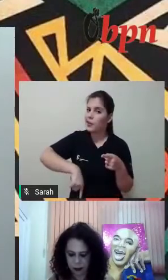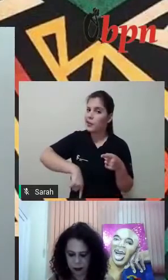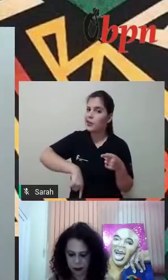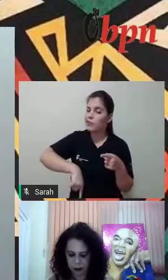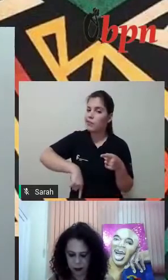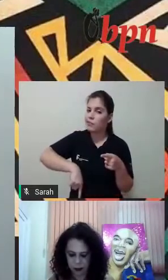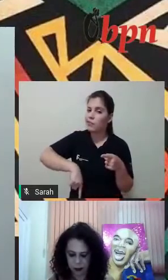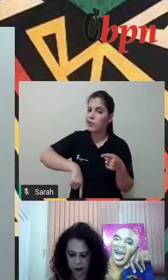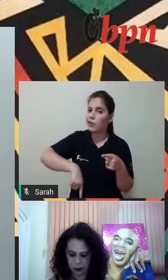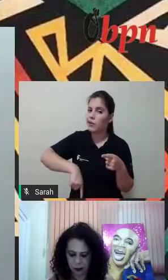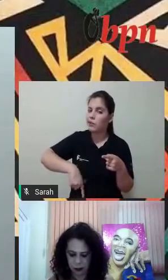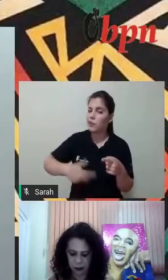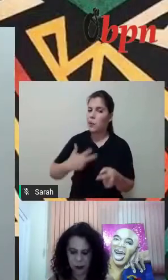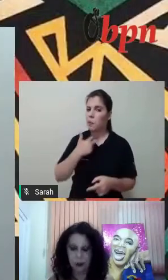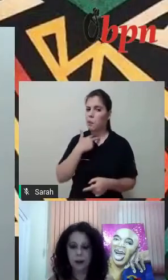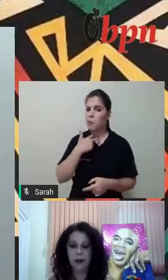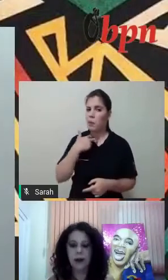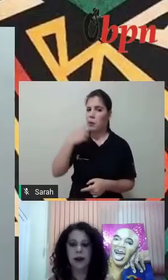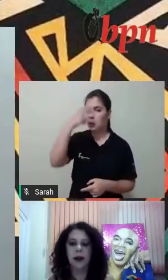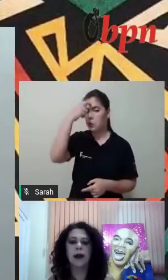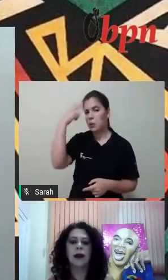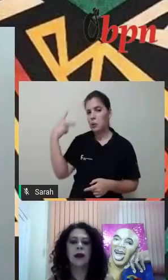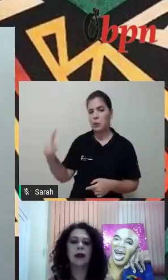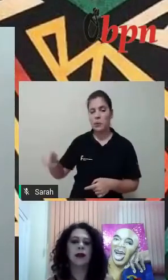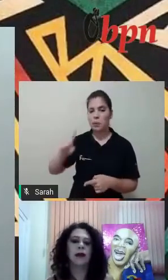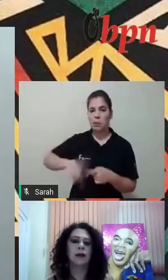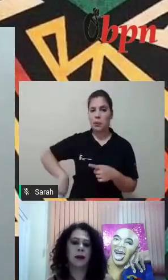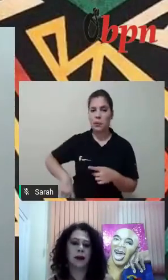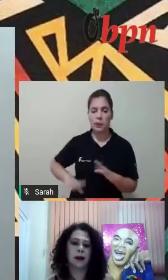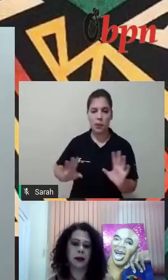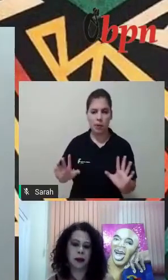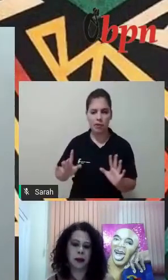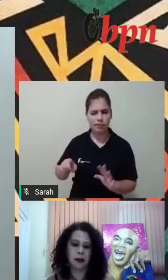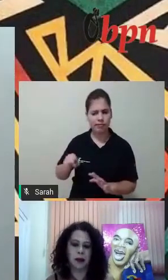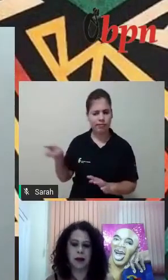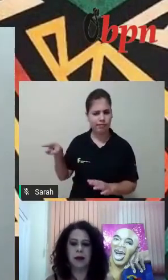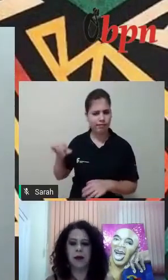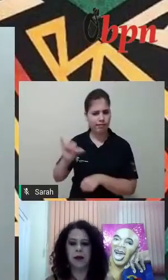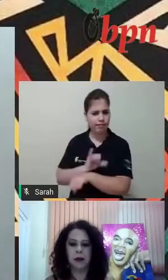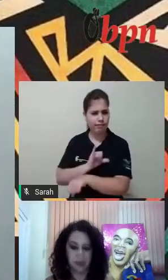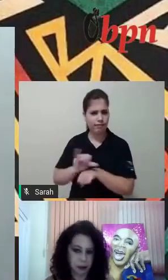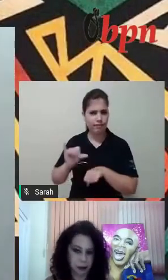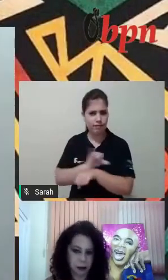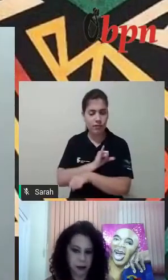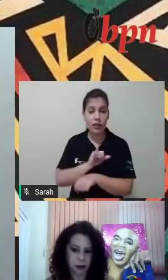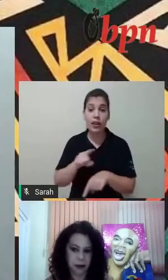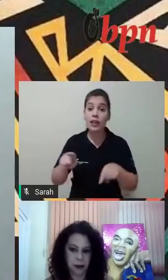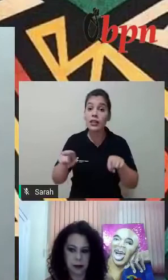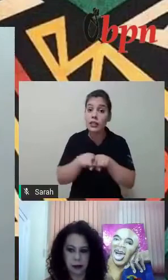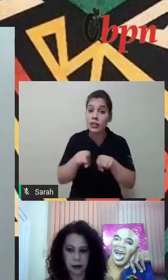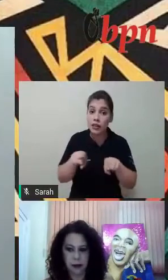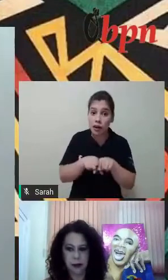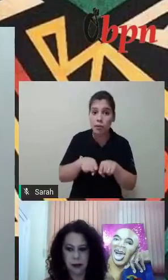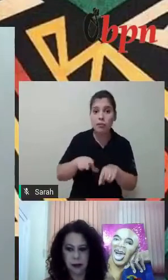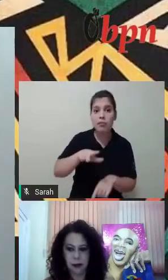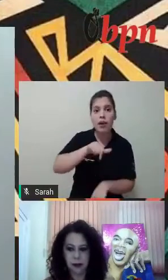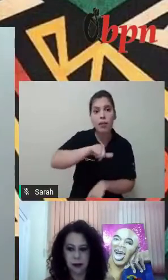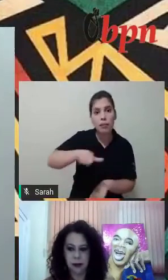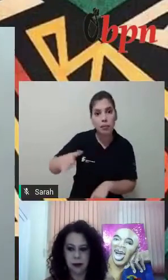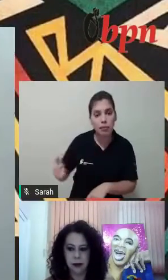de se afirmarem. E também se tornava um espaço rentável